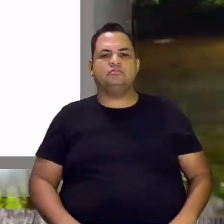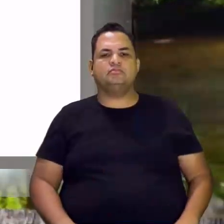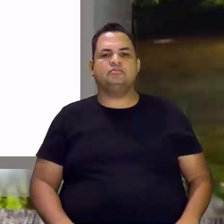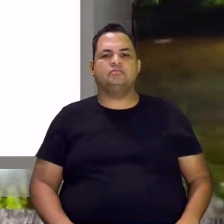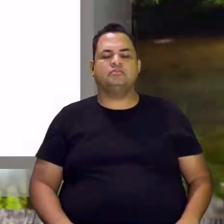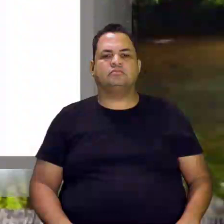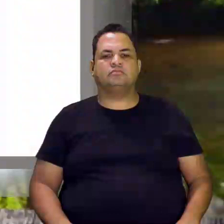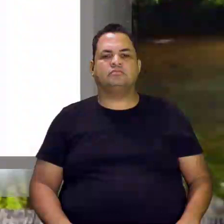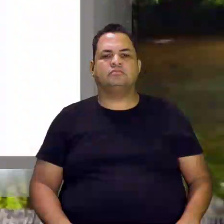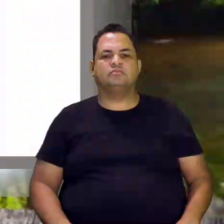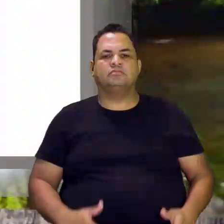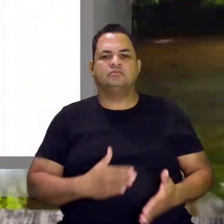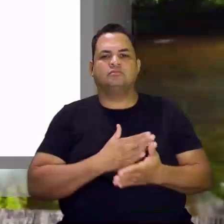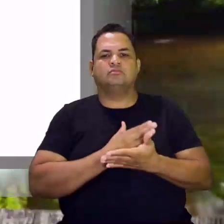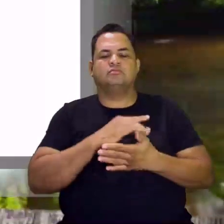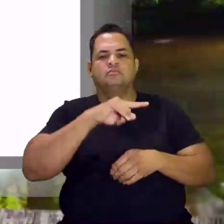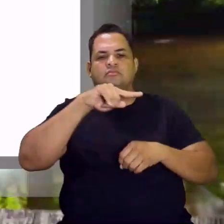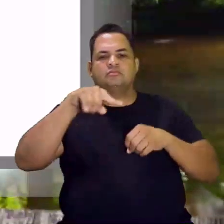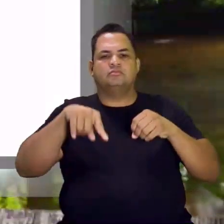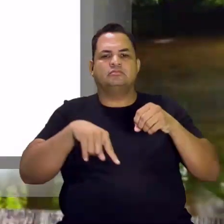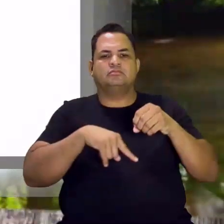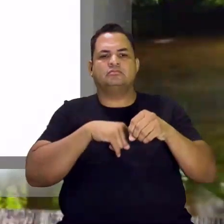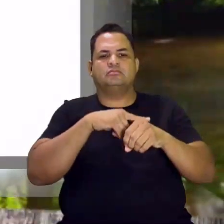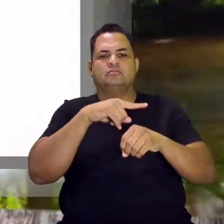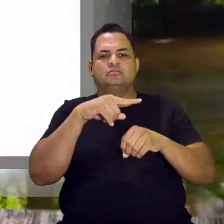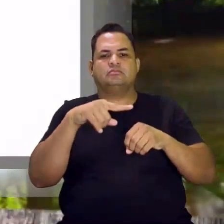então, começaram a ser envoltas